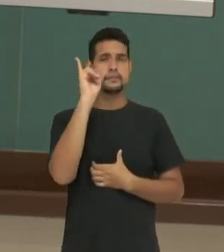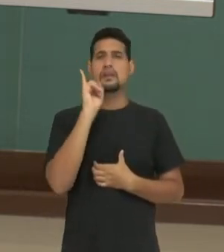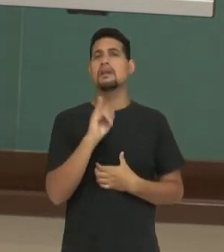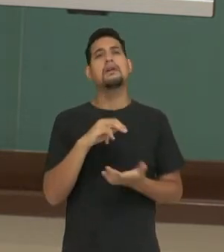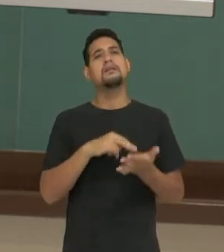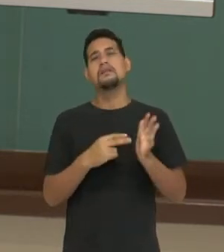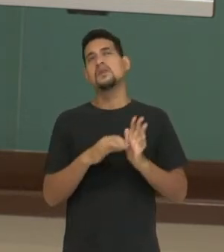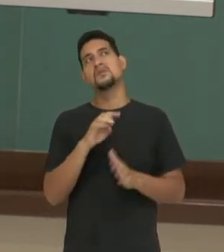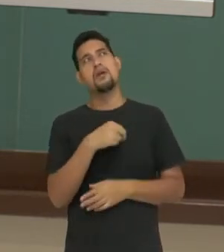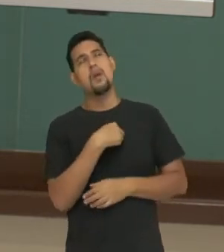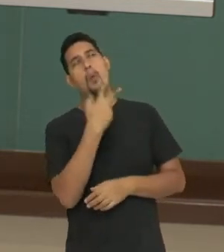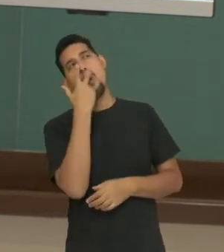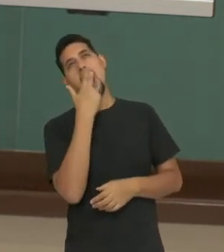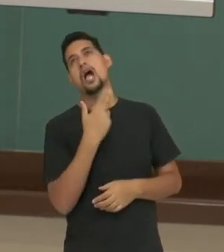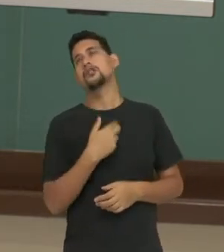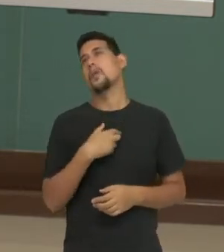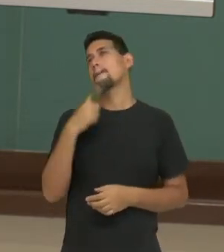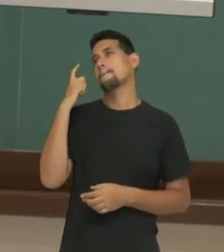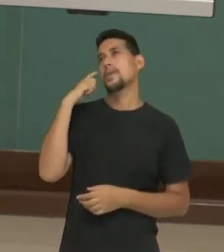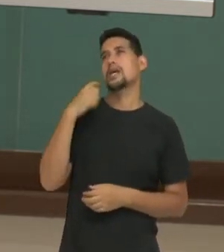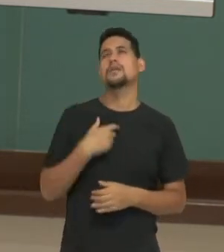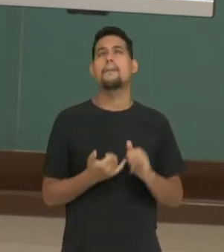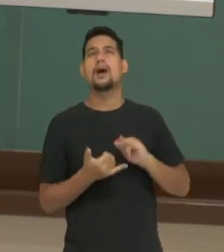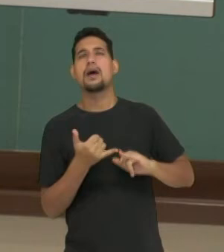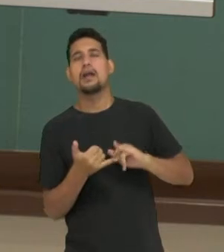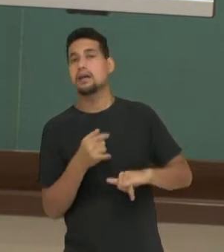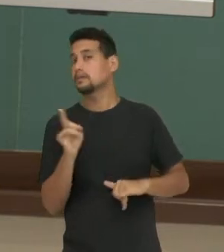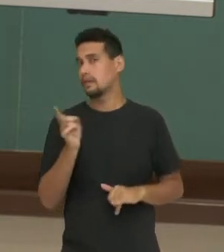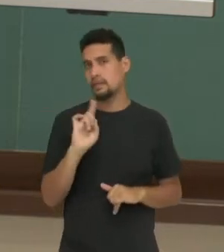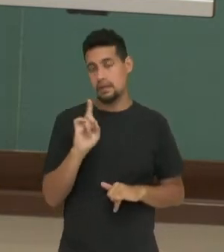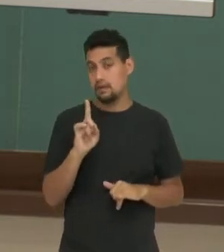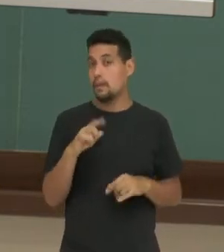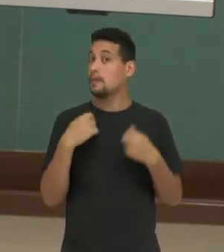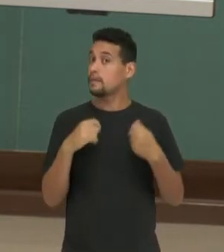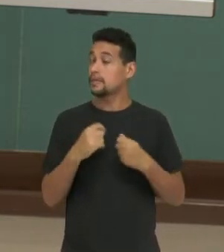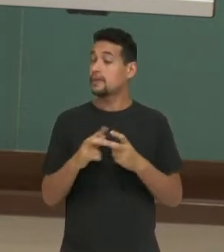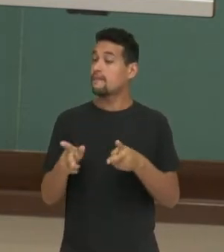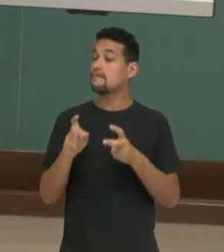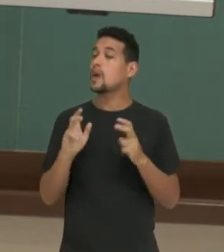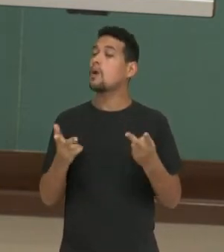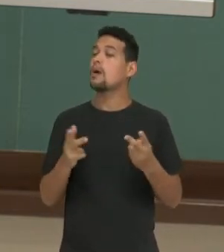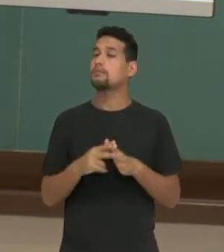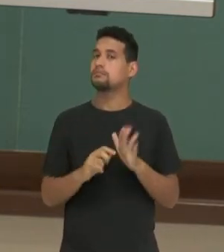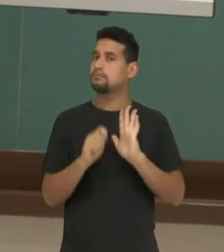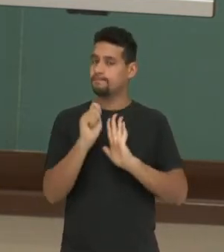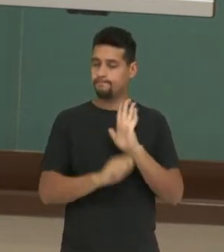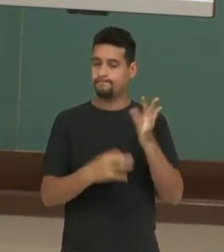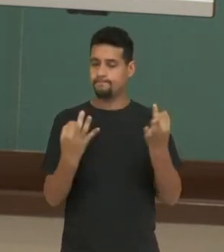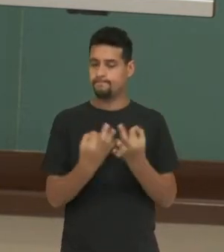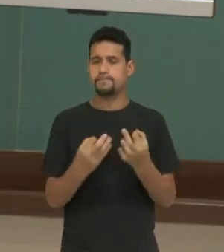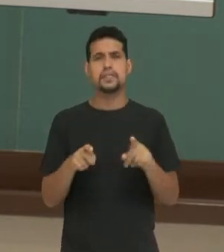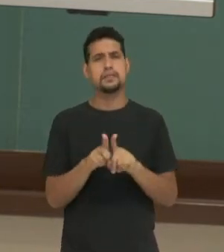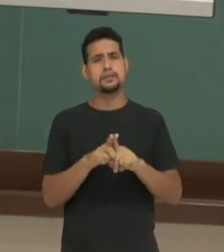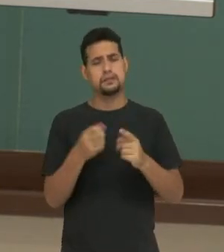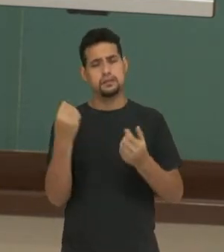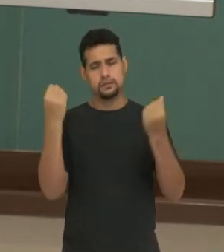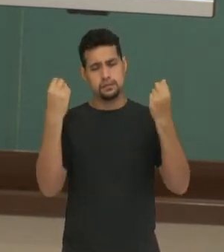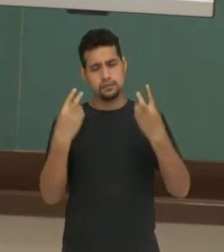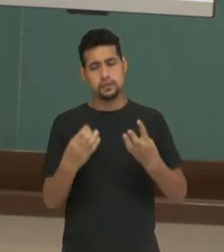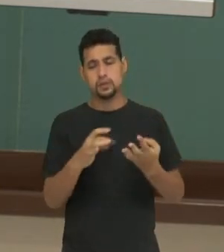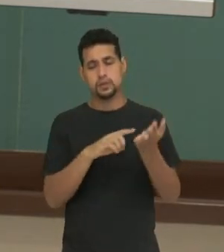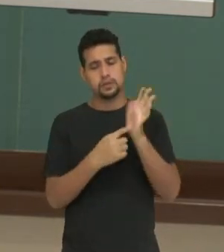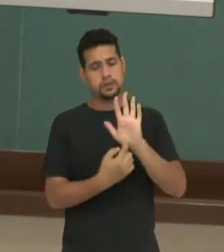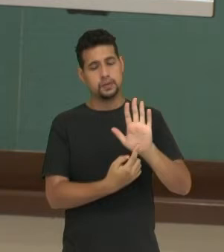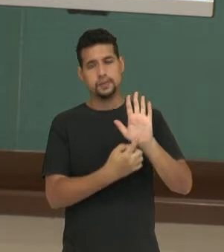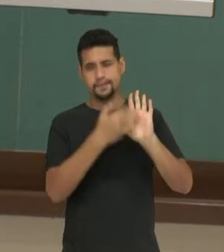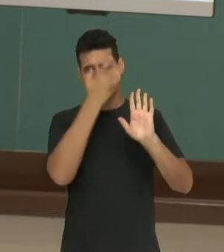é no achismo, não é com base no senso comum que eu consigo produzir um bom desenvolvimento para o meu texto, né? Então, na introdução eu apenas apresento